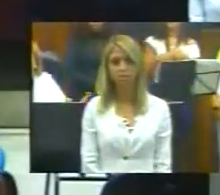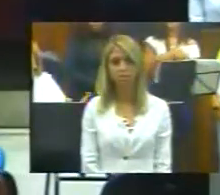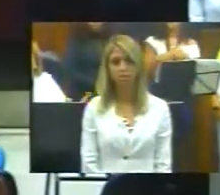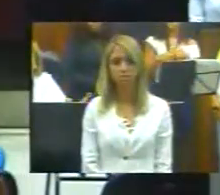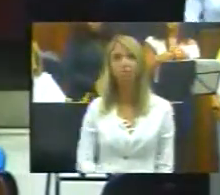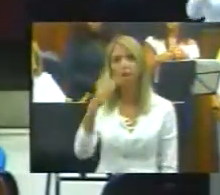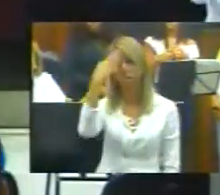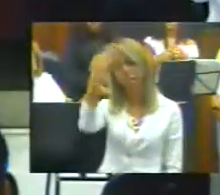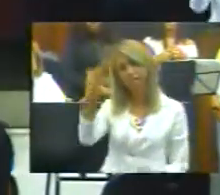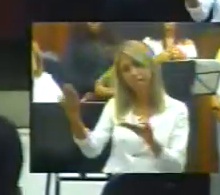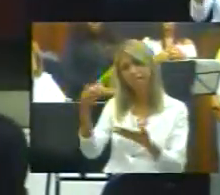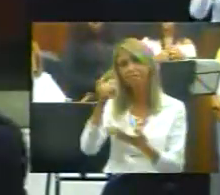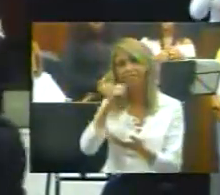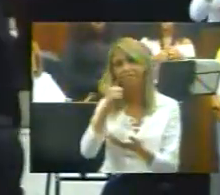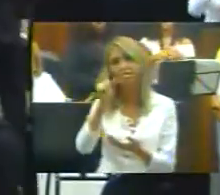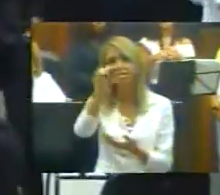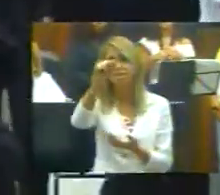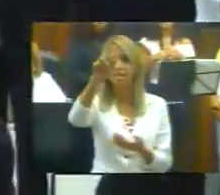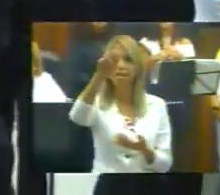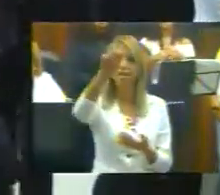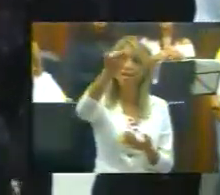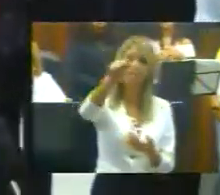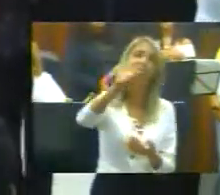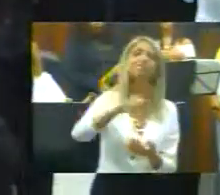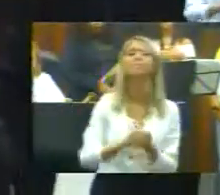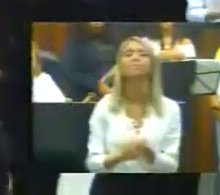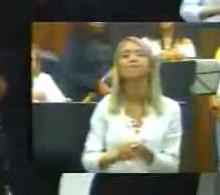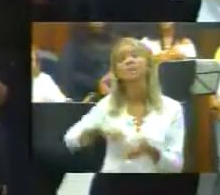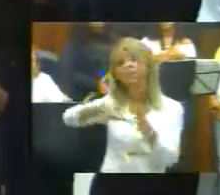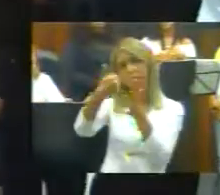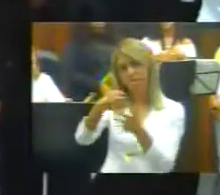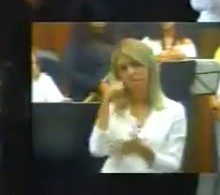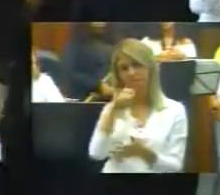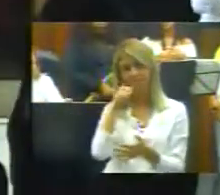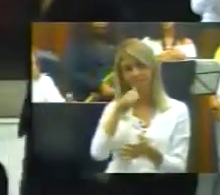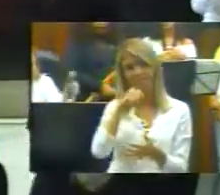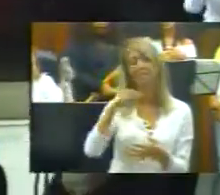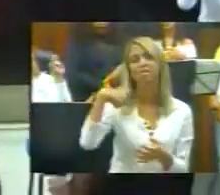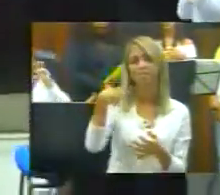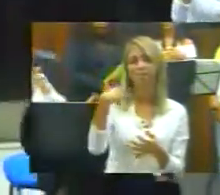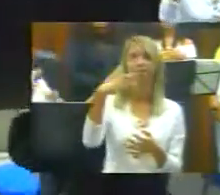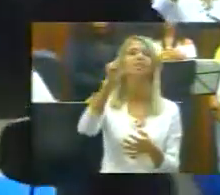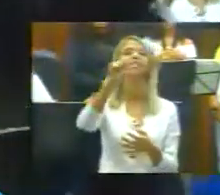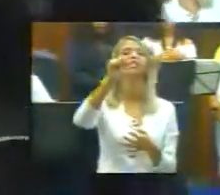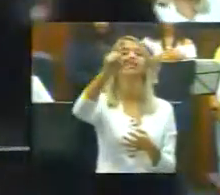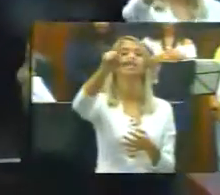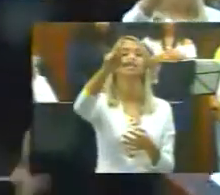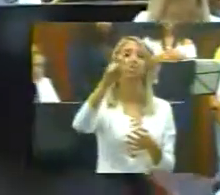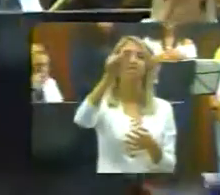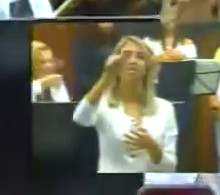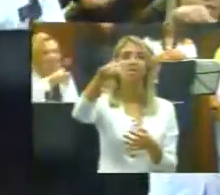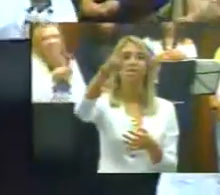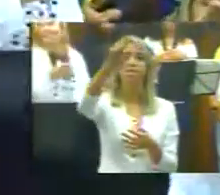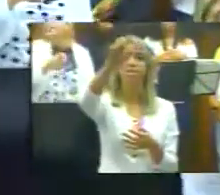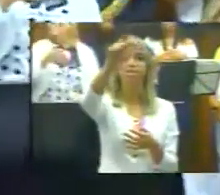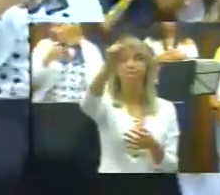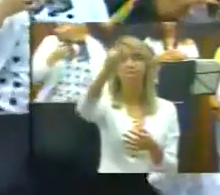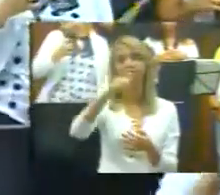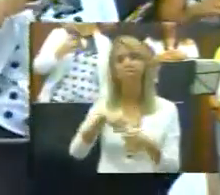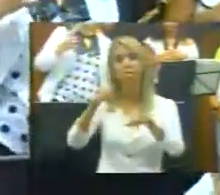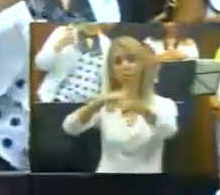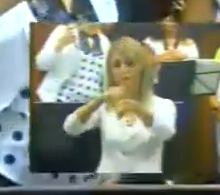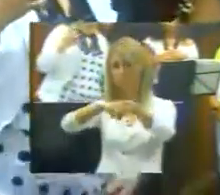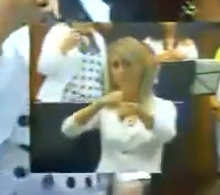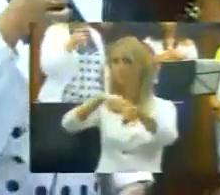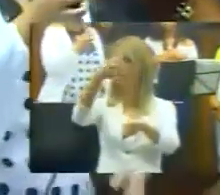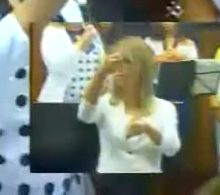Obrigado a você, Sara. Mesa diretora, primeiro as mulheres. Alexandra Codesso. Alexandre, seu tempo regimental